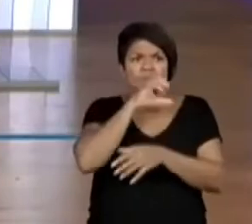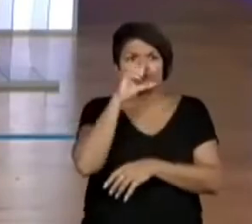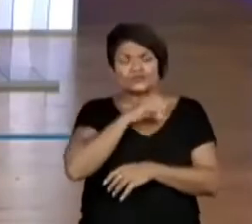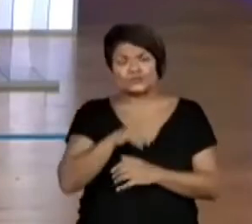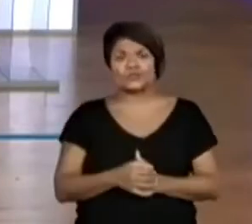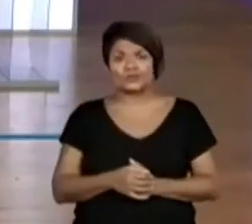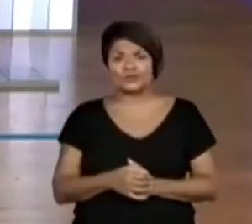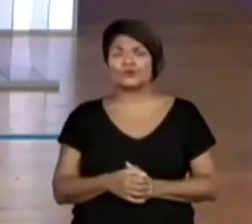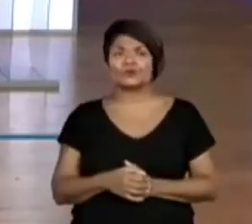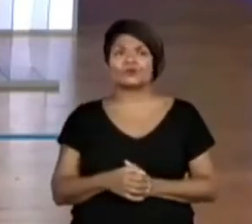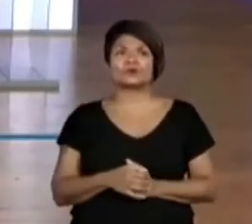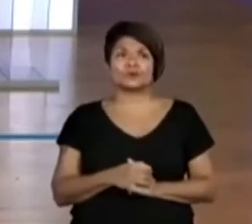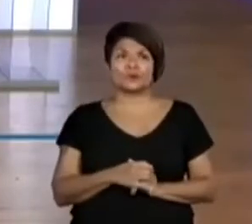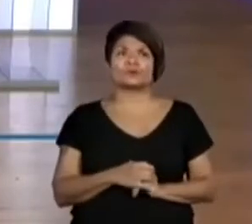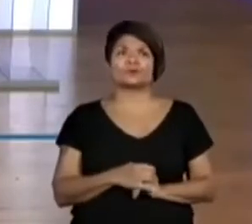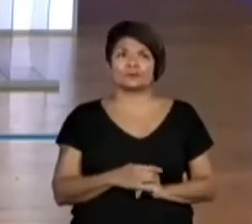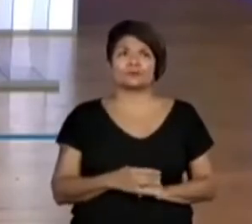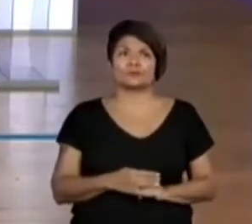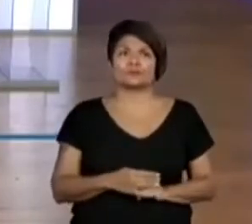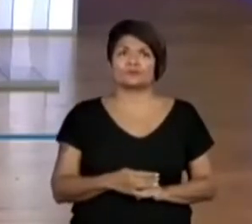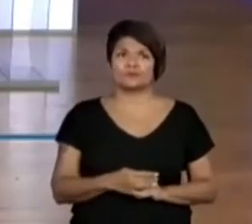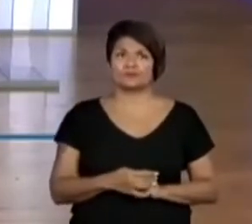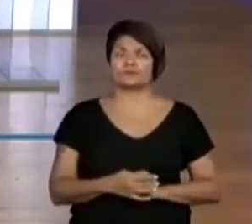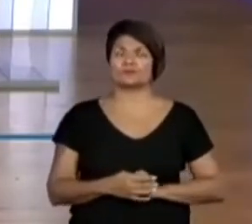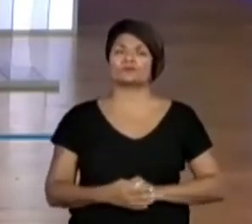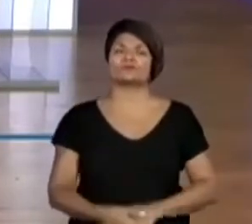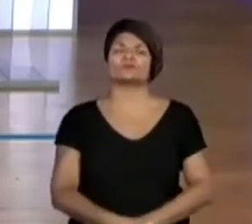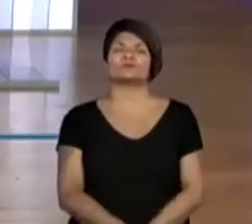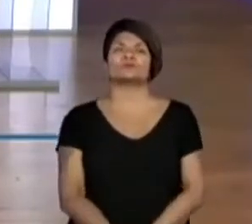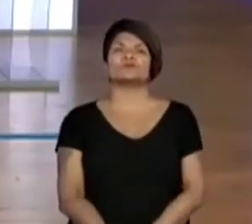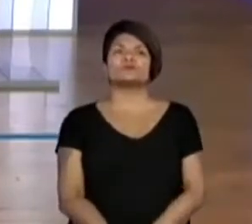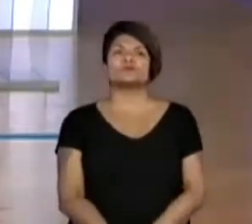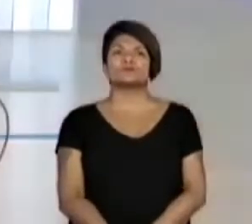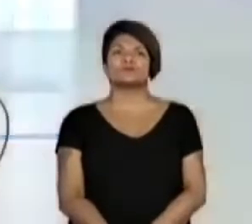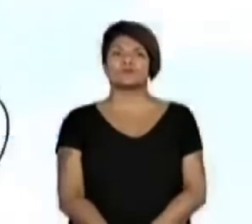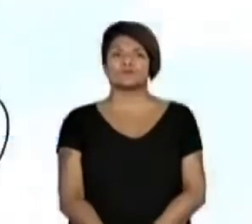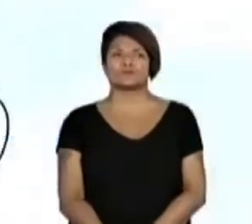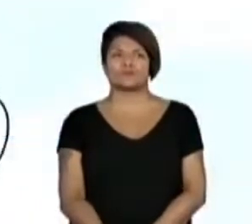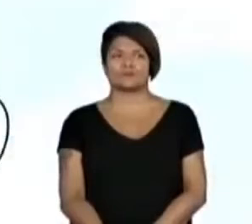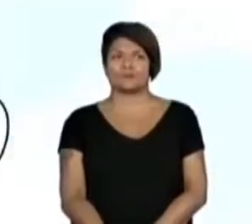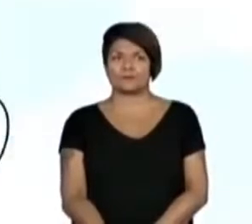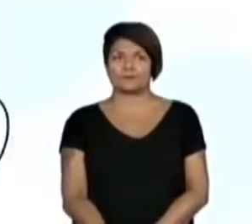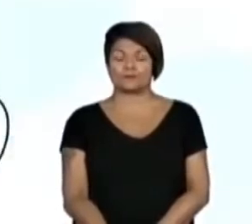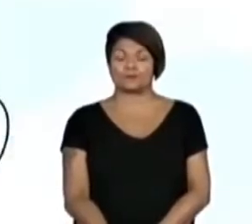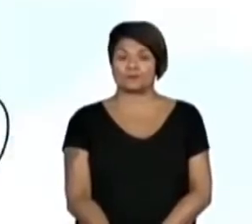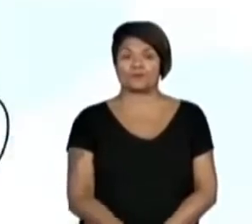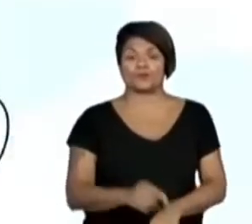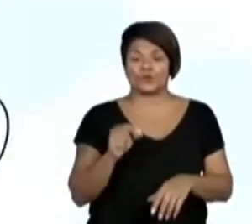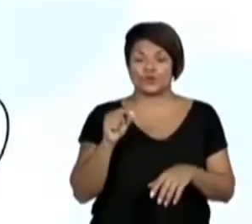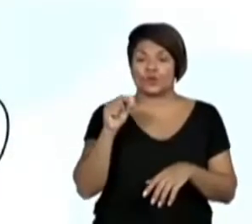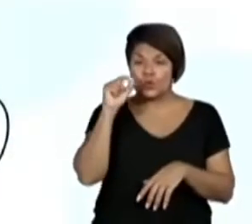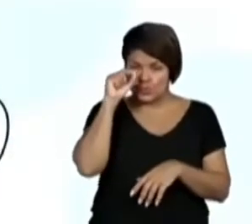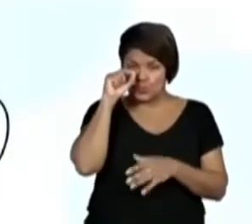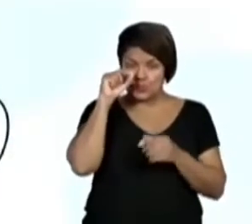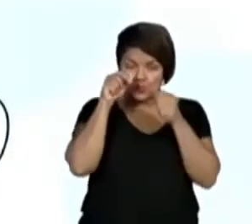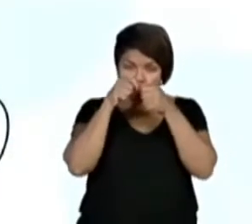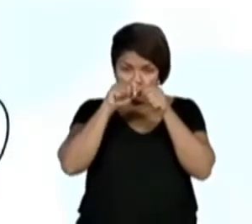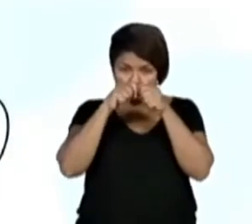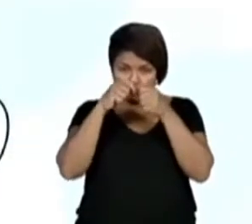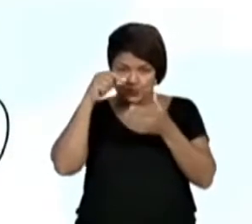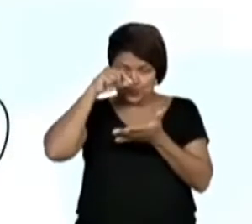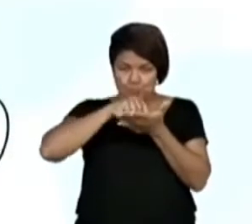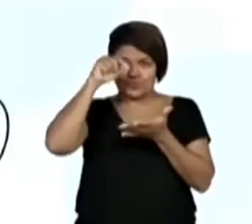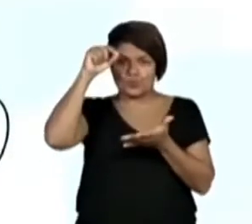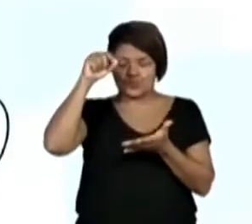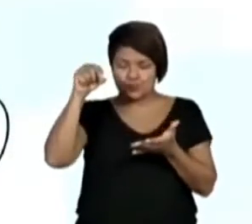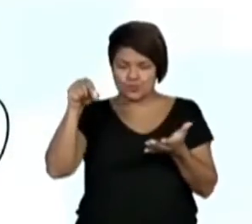o texto aqui para conhecer, mas eu vou apagar porque depois não é a nossa atividade. Olha só. Uma pulga na balança, deu um pulo